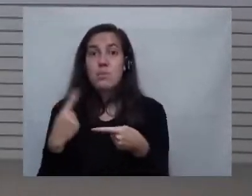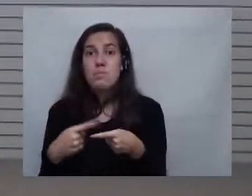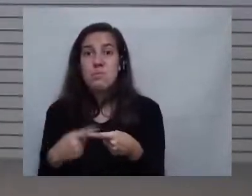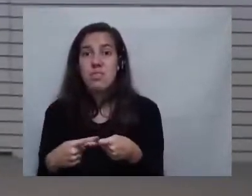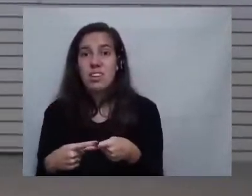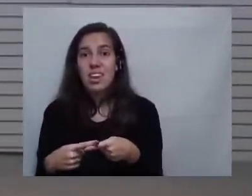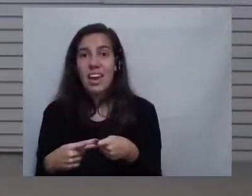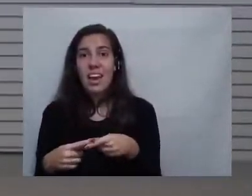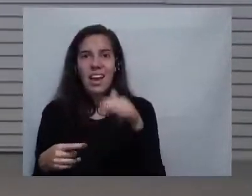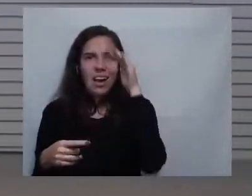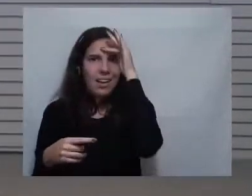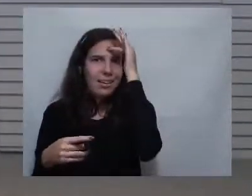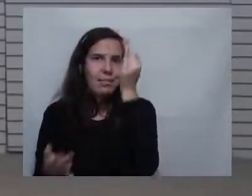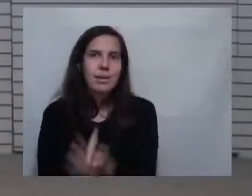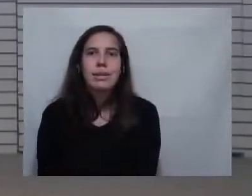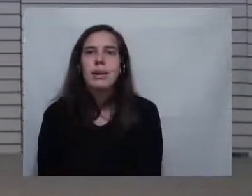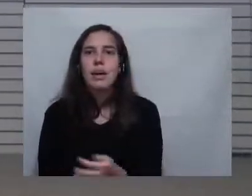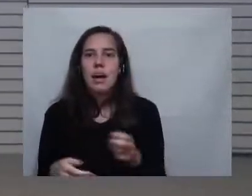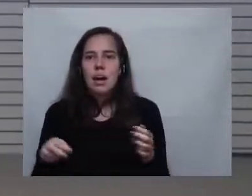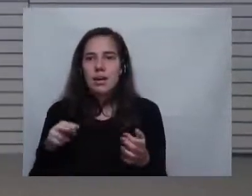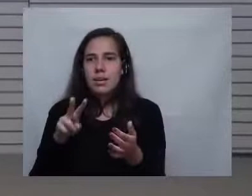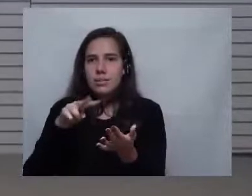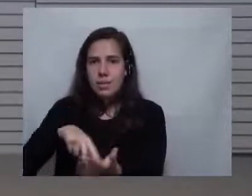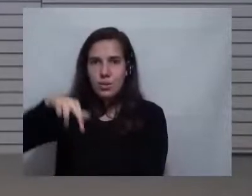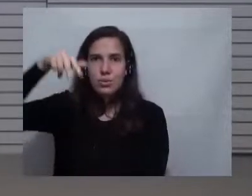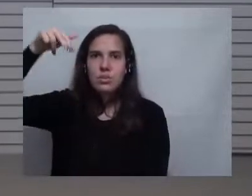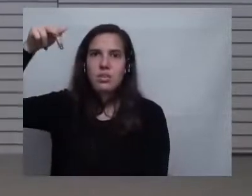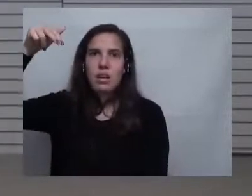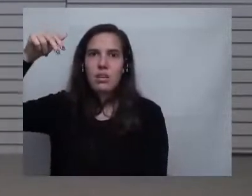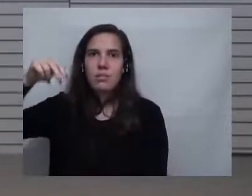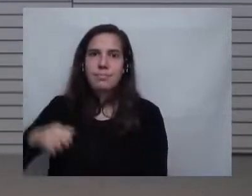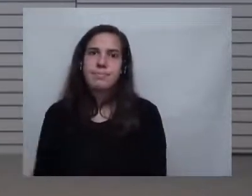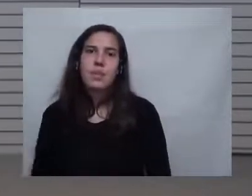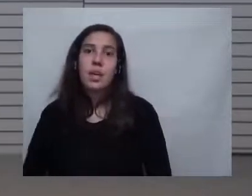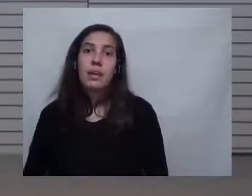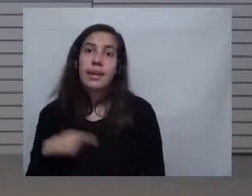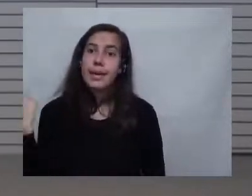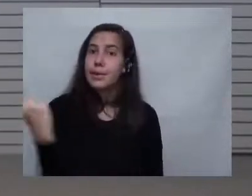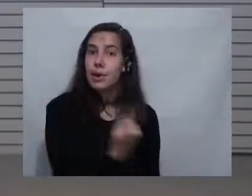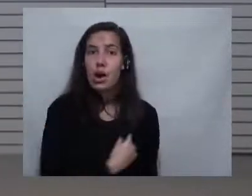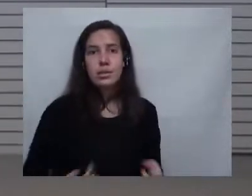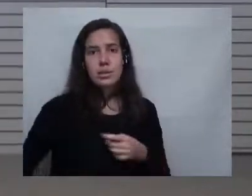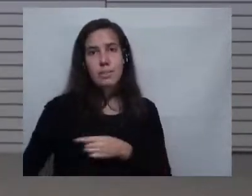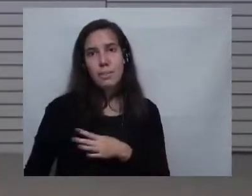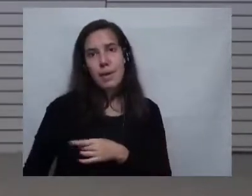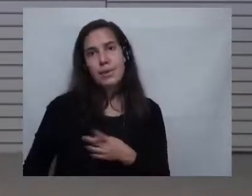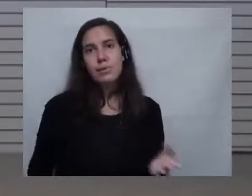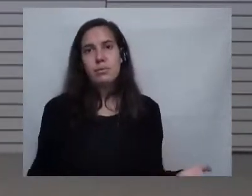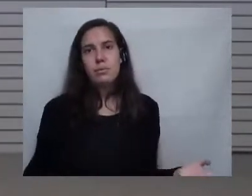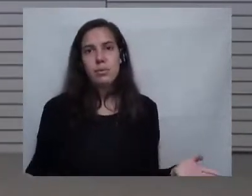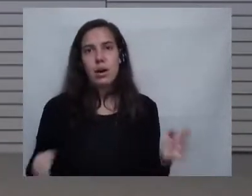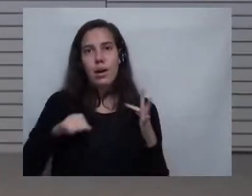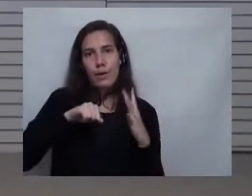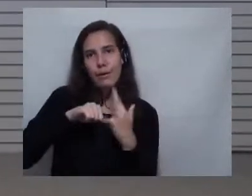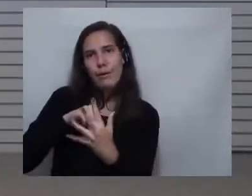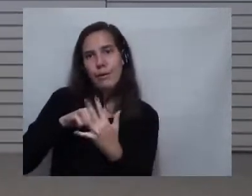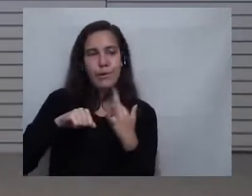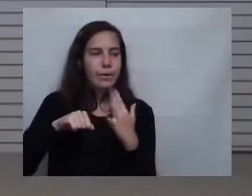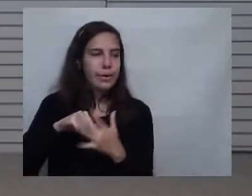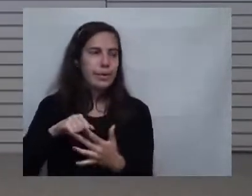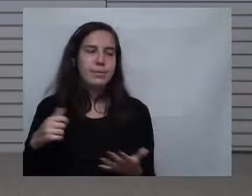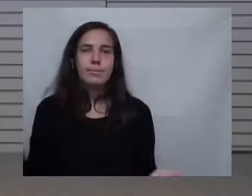pelo vale da sombra da morte não temo mal algum Ai meu Deus o Corona E aí não vou para igreja